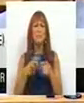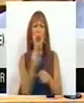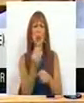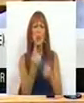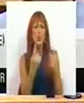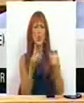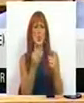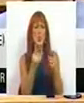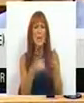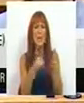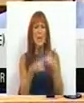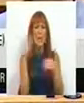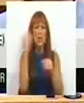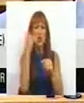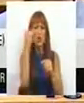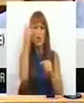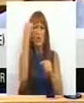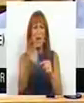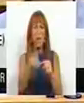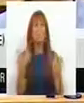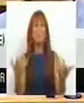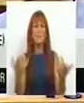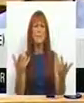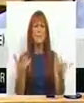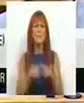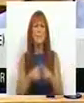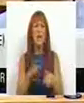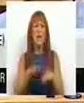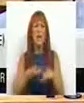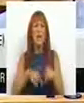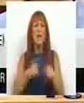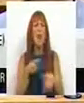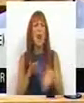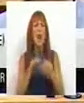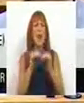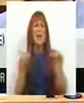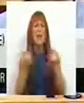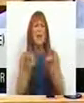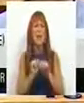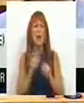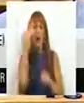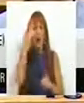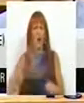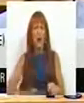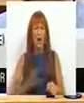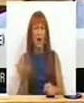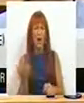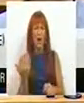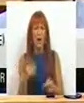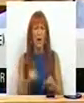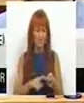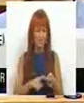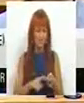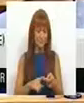para estudantes com necessidades educativas especiais em função do respectivo grau de incapacidade.